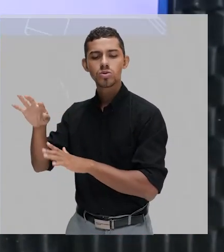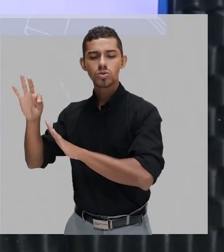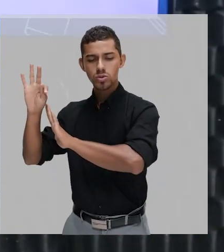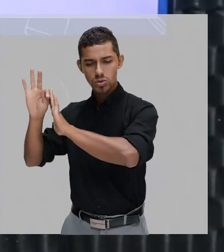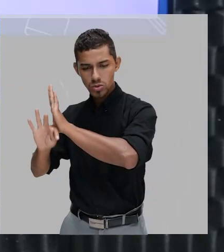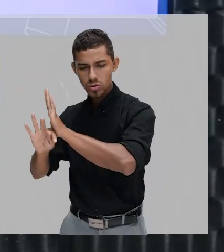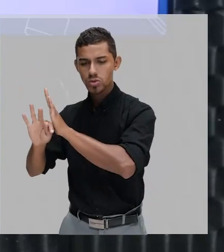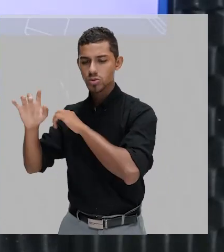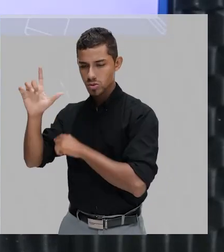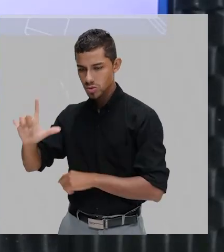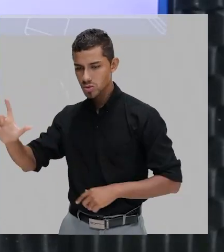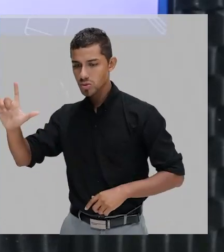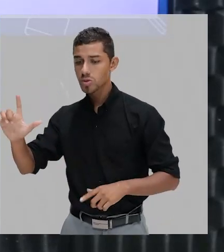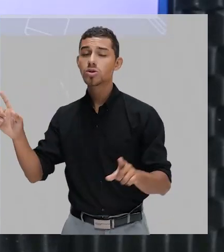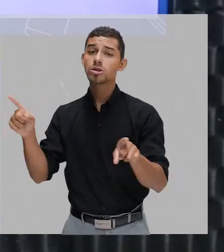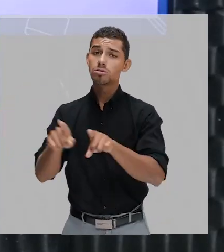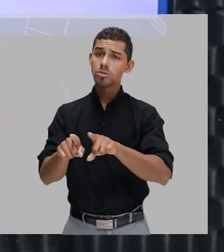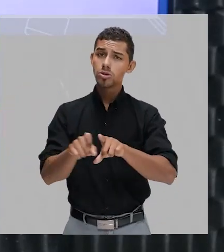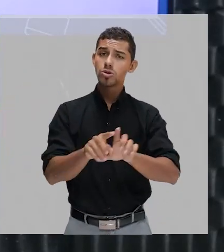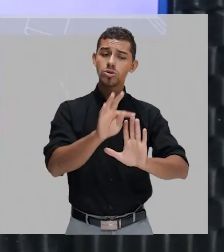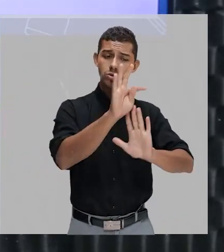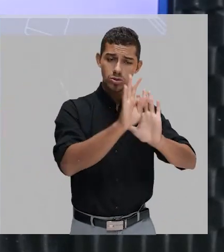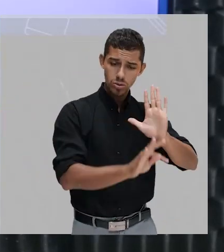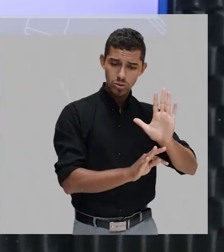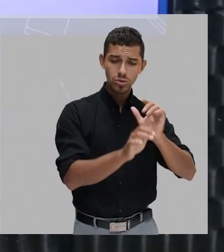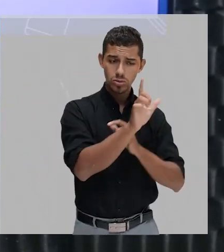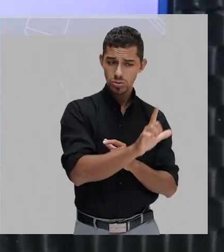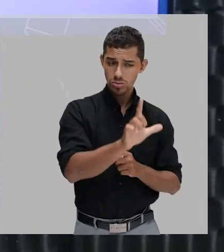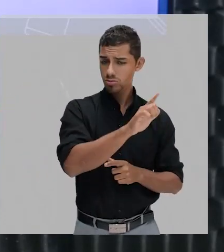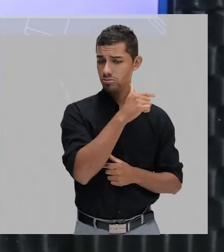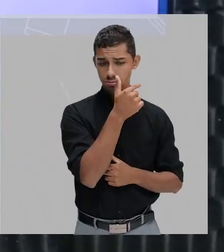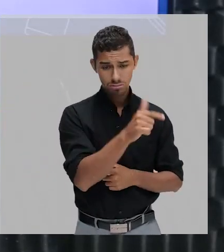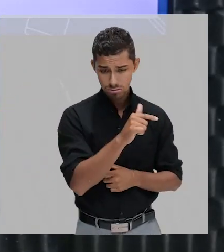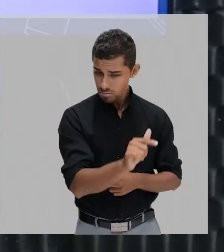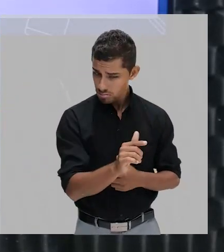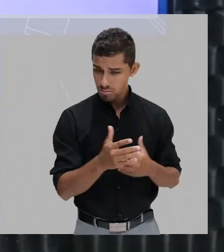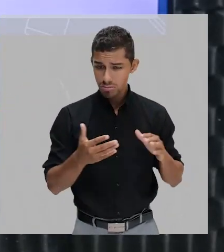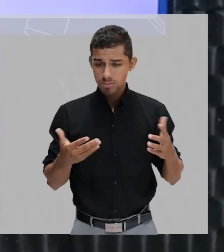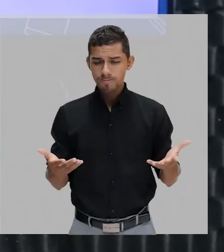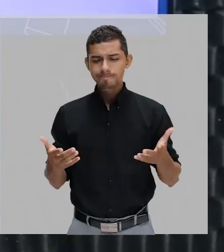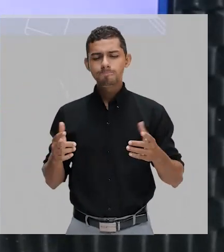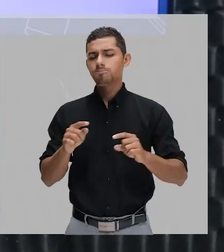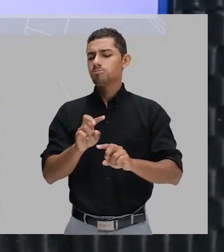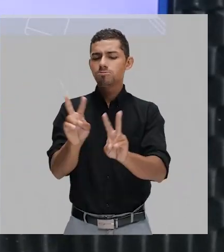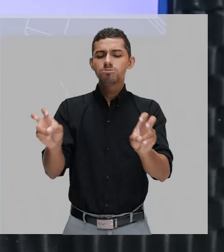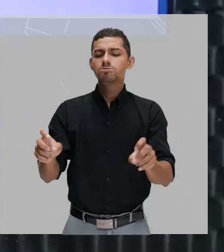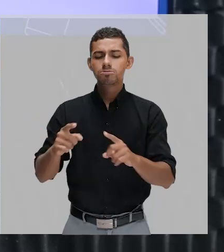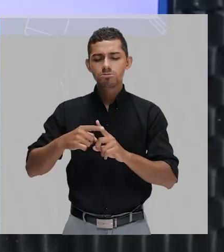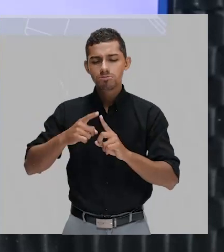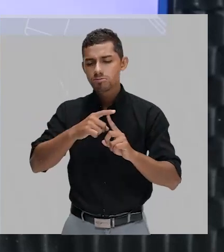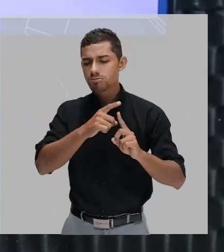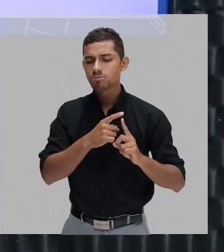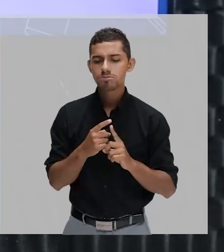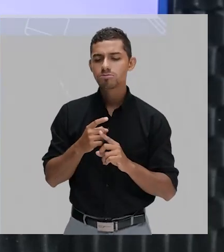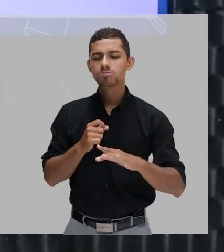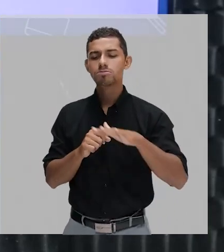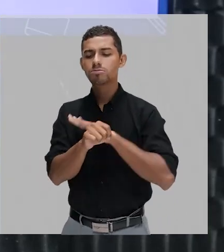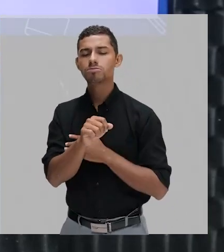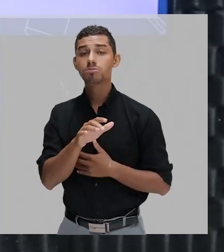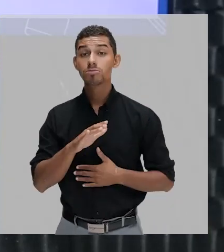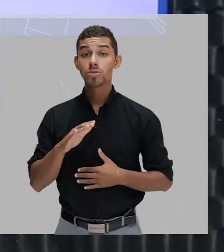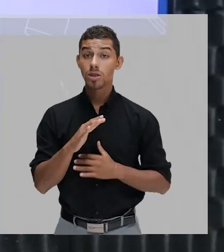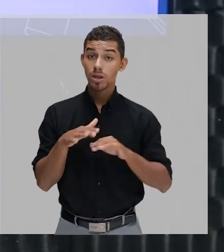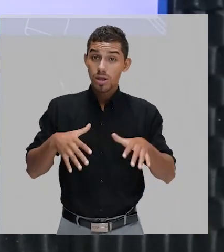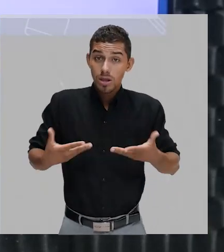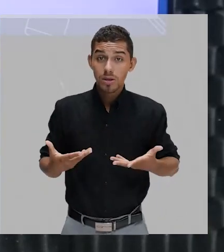grupo dos textos não literários. Essa divisão ocorre devido ao tipo de linguagem que é empregada. Então, turma,